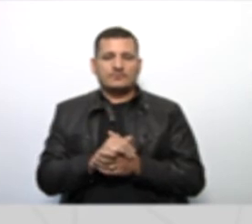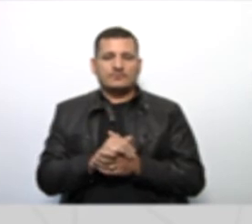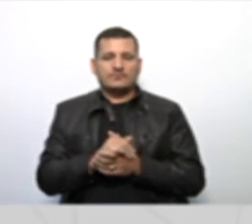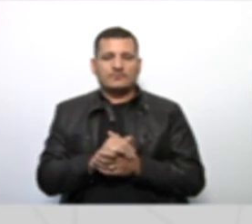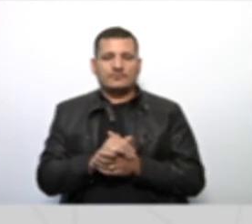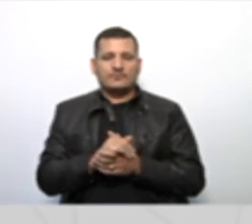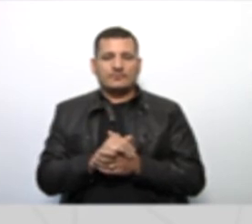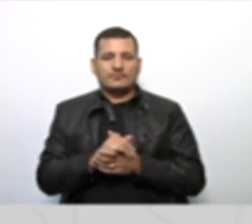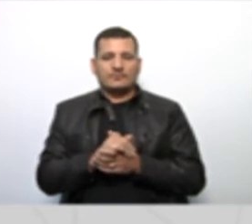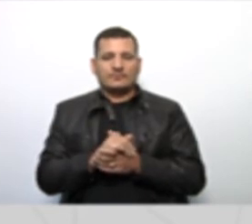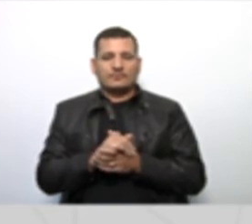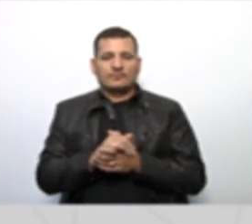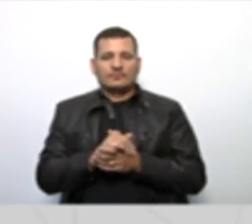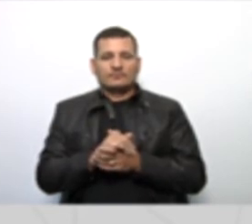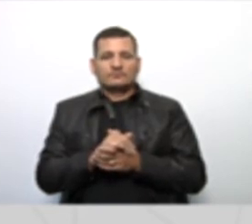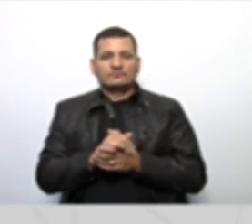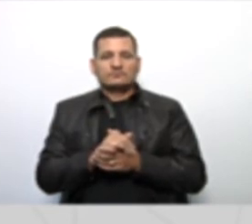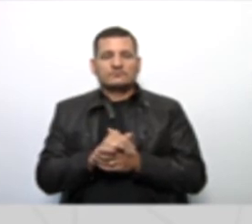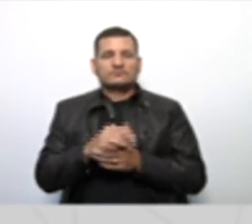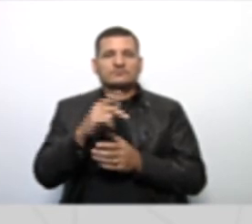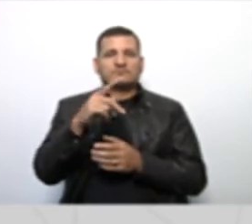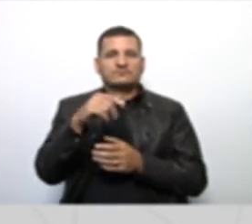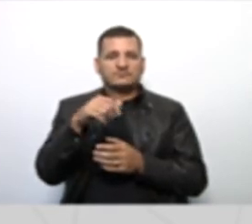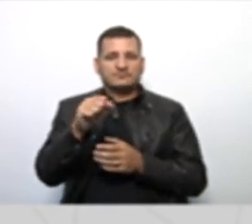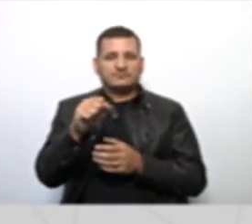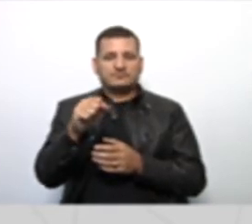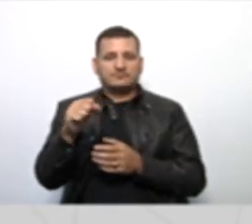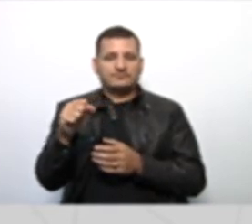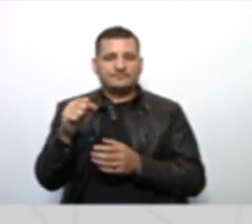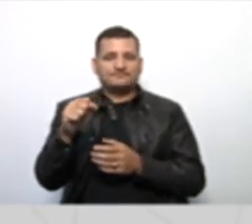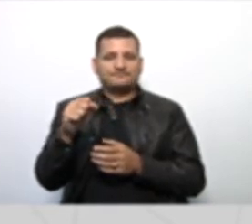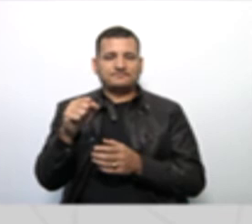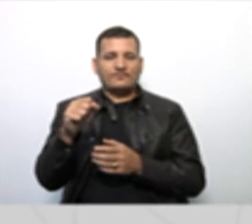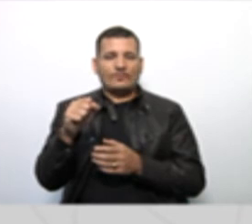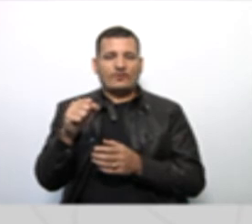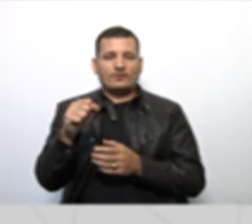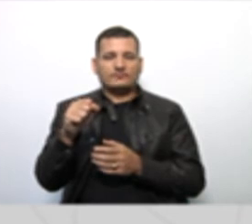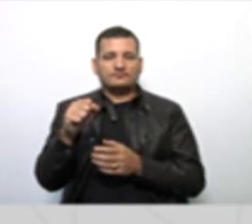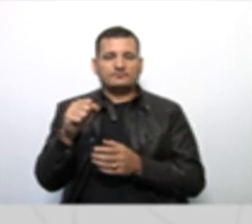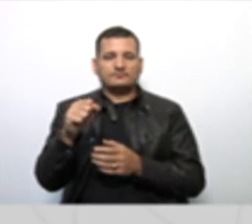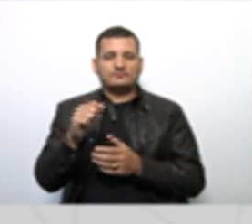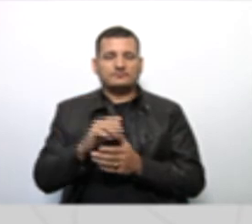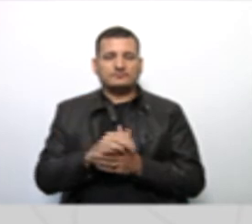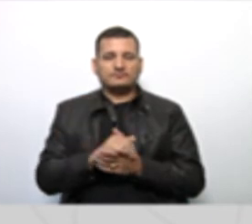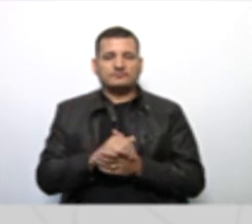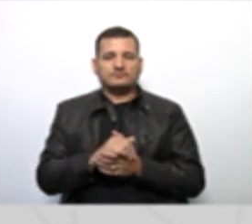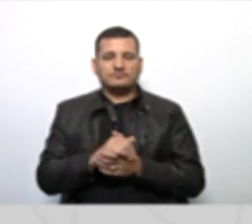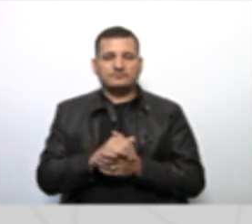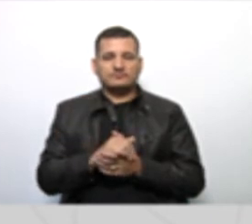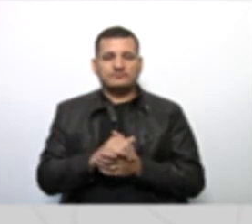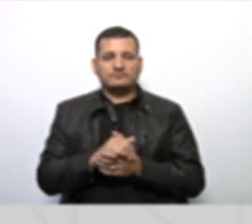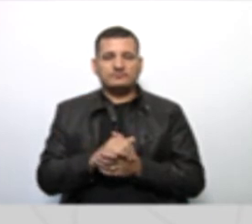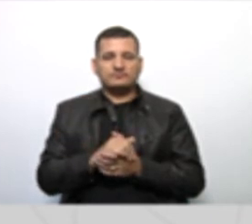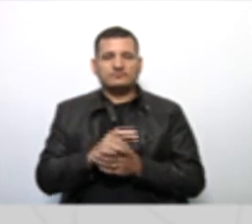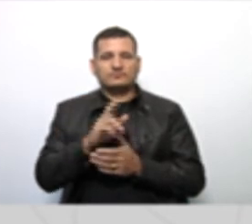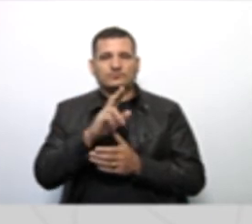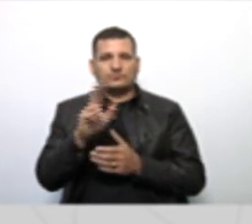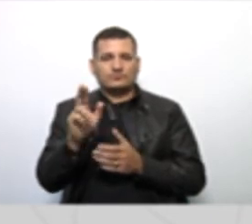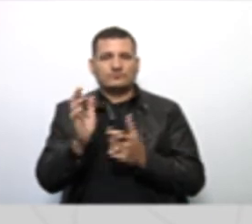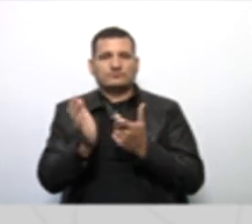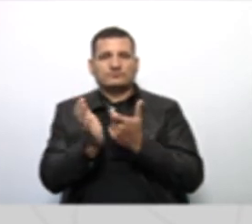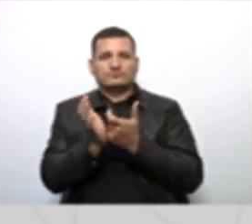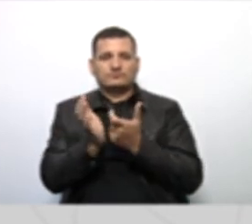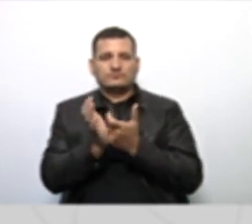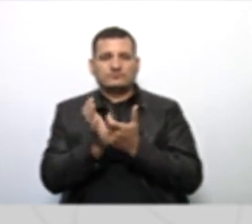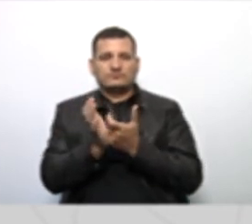biblioteca. Tá vendo aqui, ó, que eu coloquei PES. E aqui eu coloquei a linguagem que é o nome da minha classe, tá vendo?